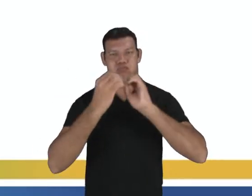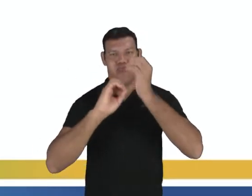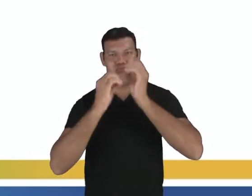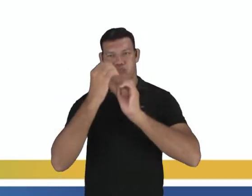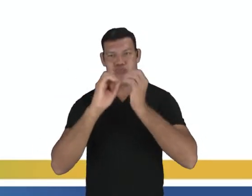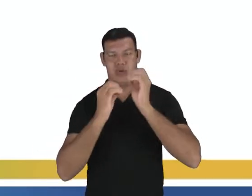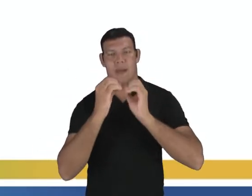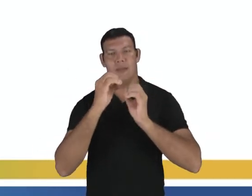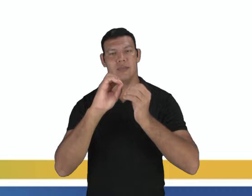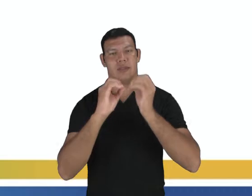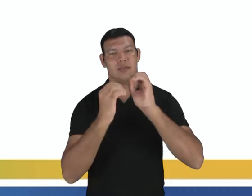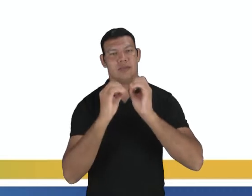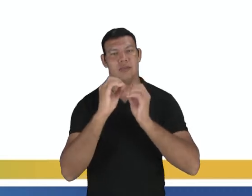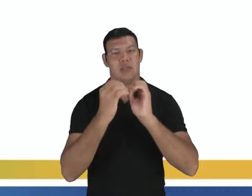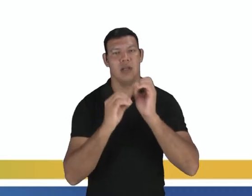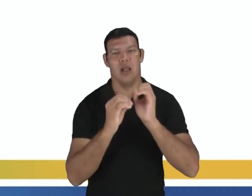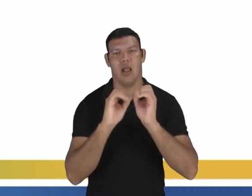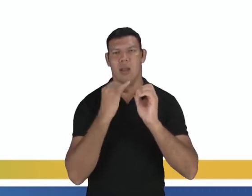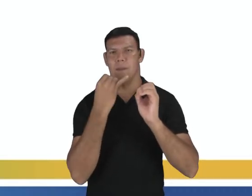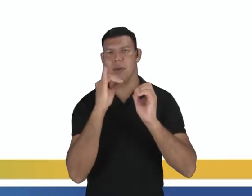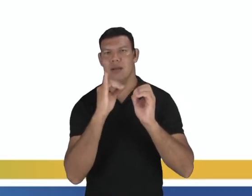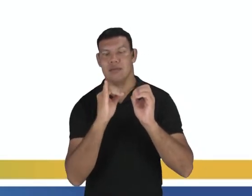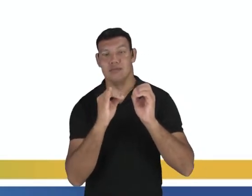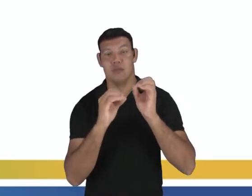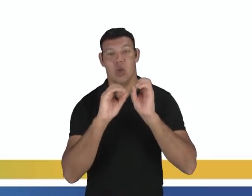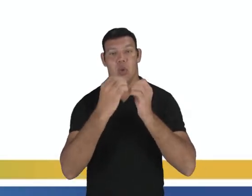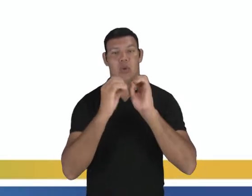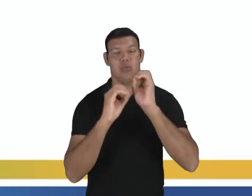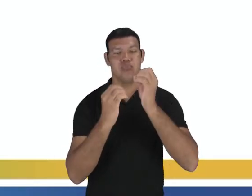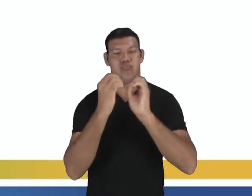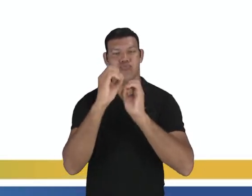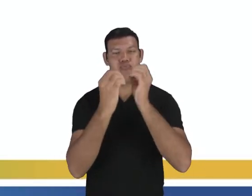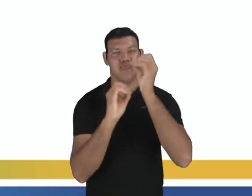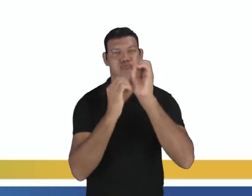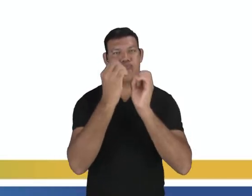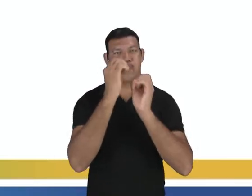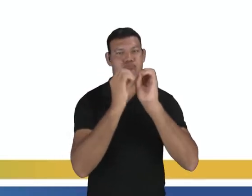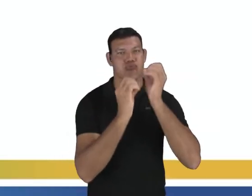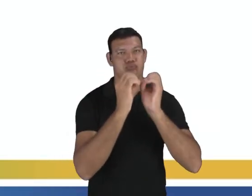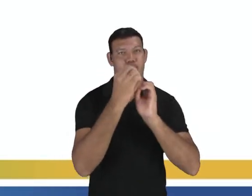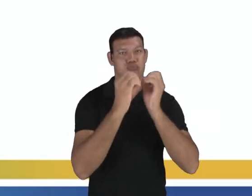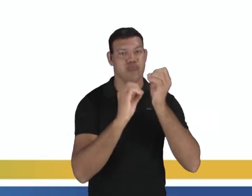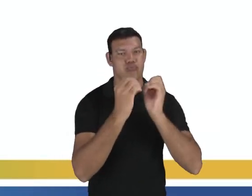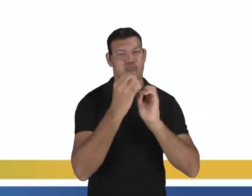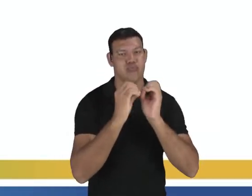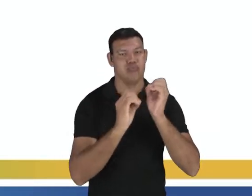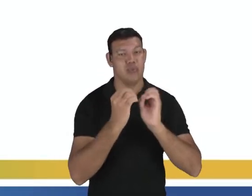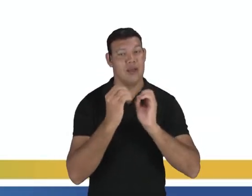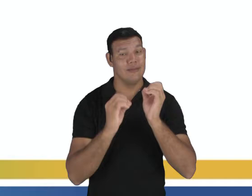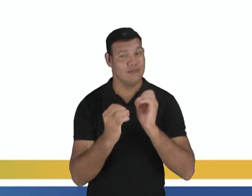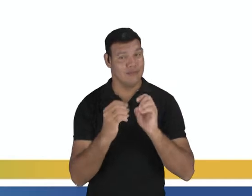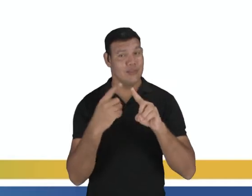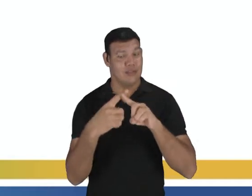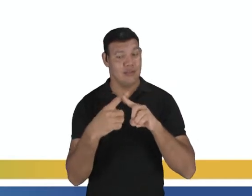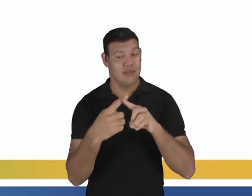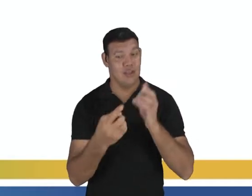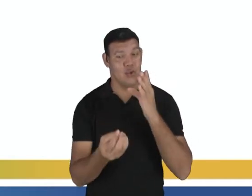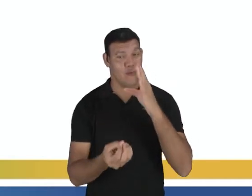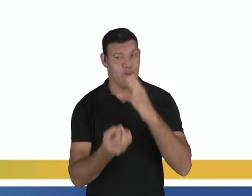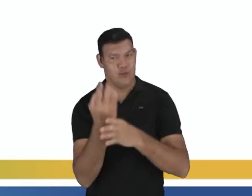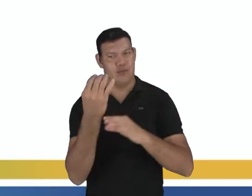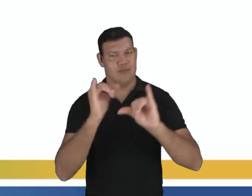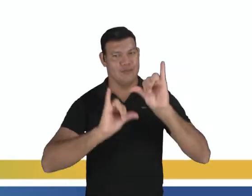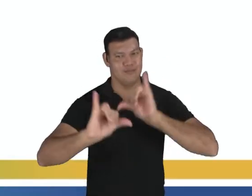O que é energia cinética, professora? É a movimentação dessas moléculas, ok? Que compõem essa substância. Então, quando